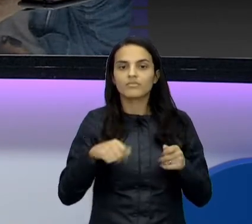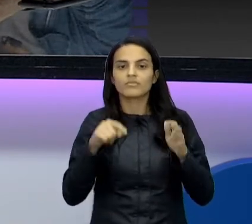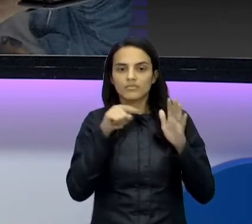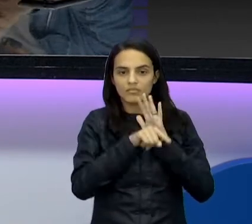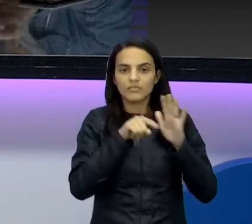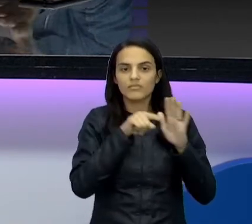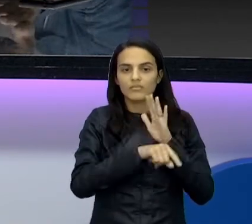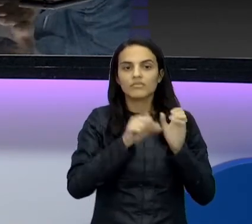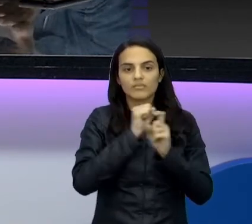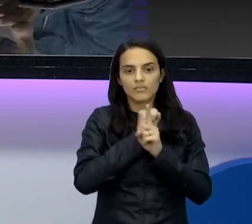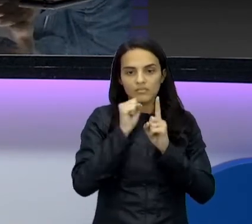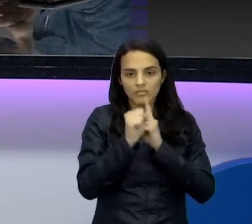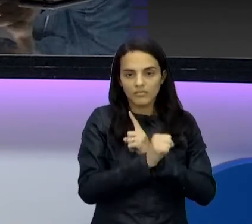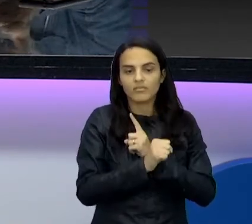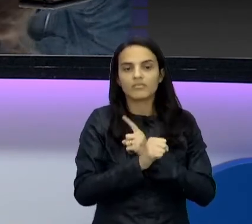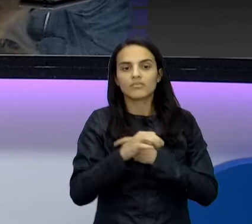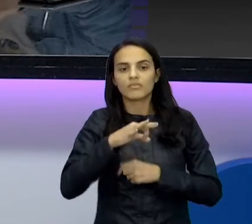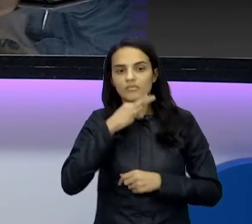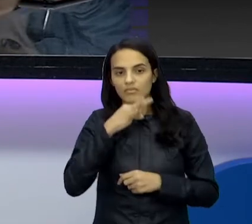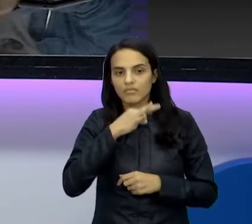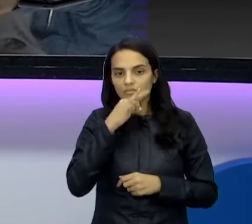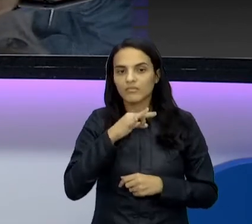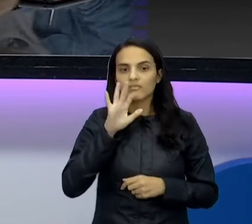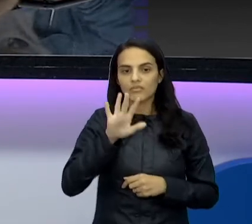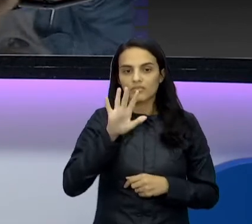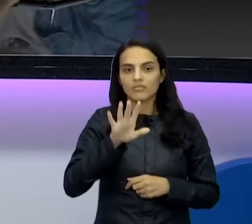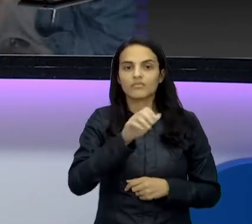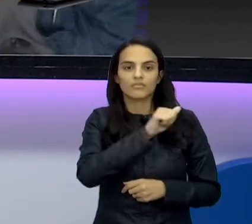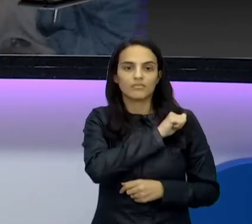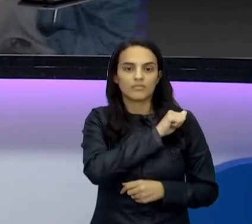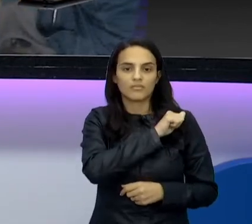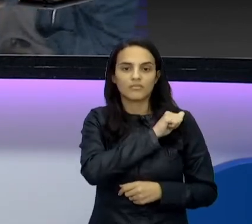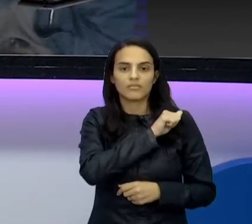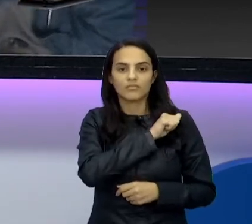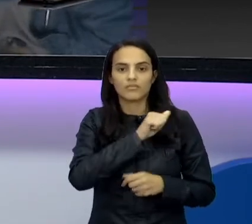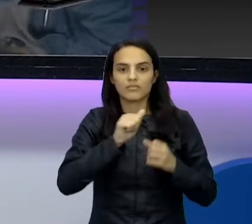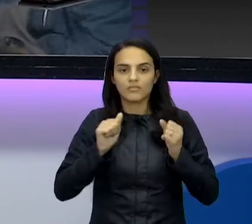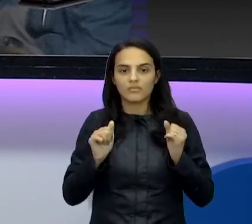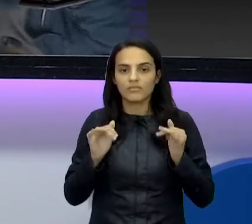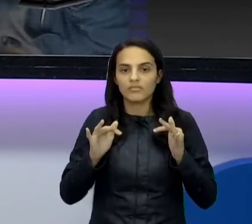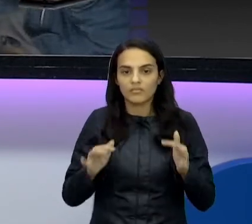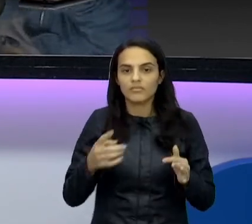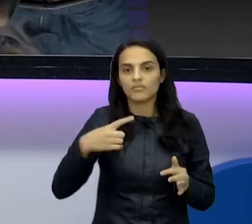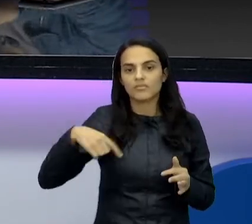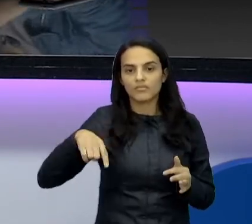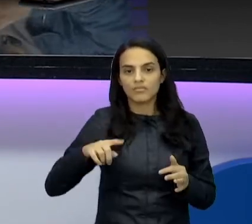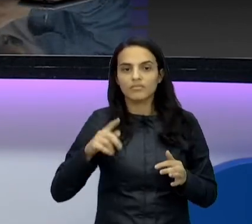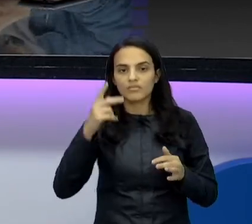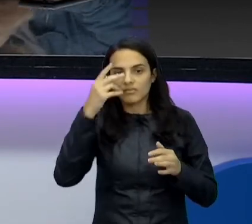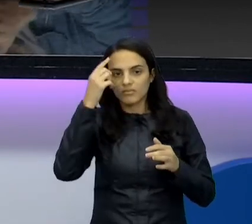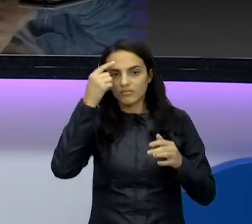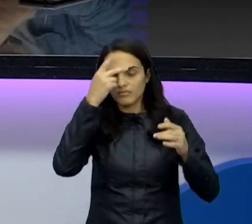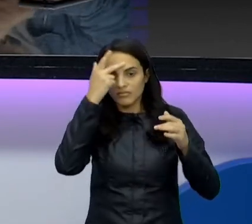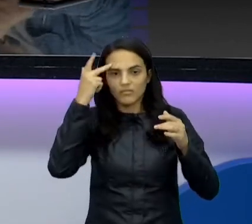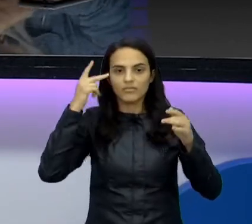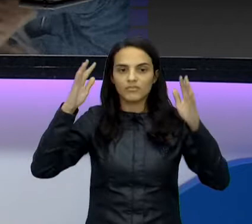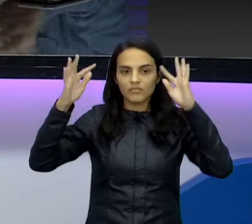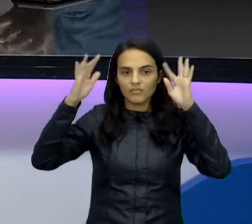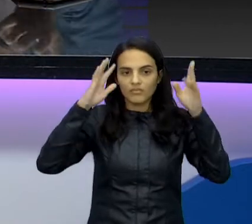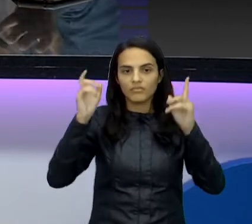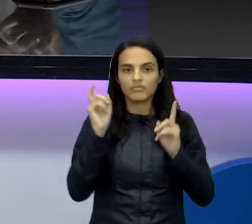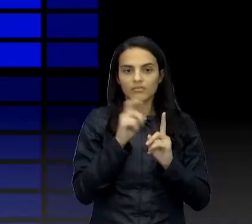na sociedade, tem que mostrar a sua opinião, sim, mas quando o aluno age assim, né? Nós formamos pessoas pensantes, pessoas